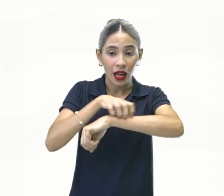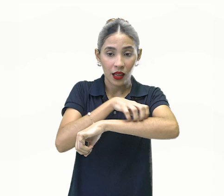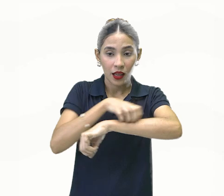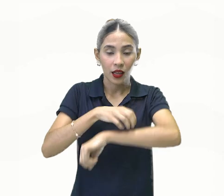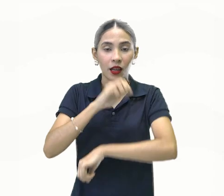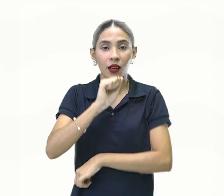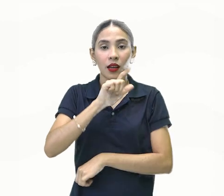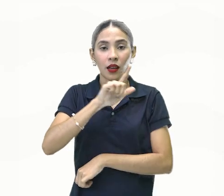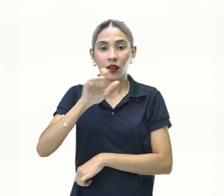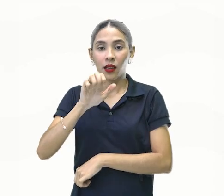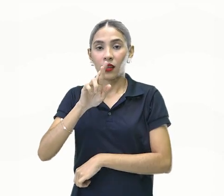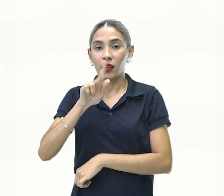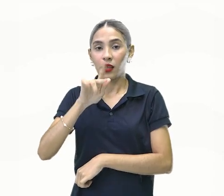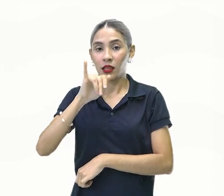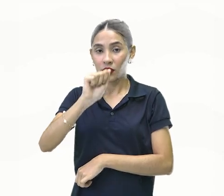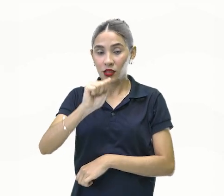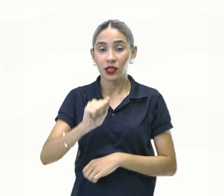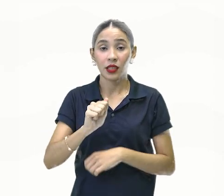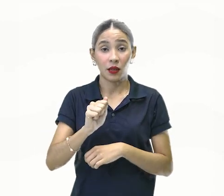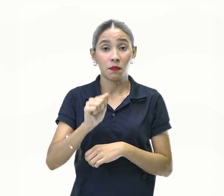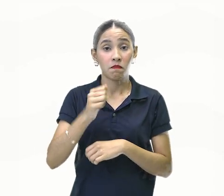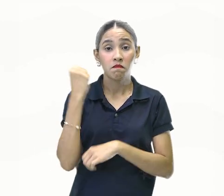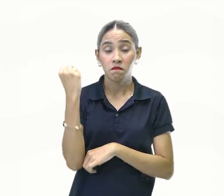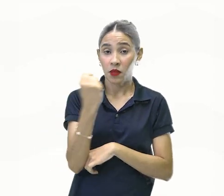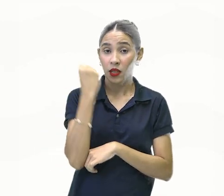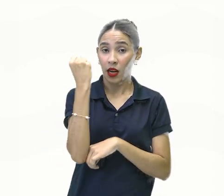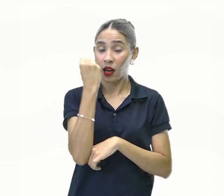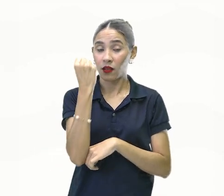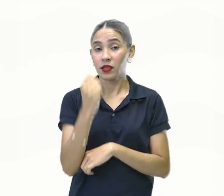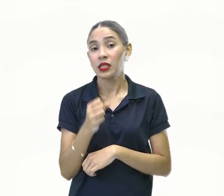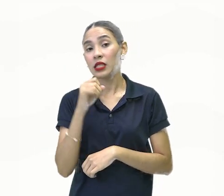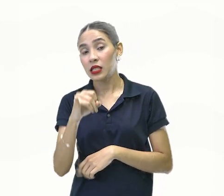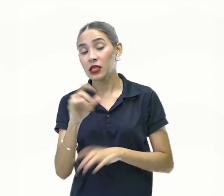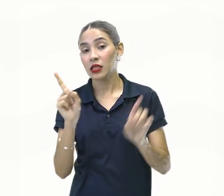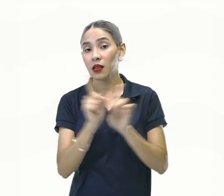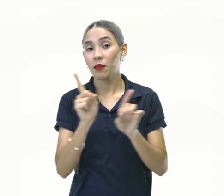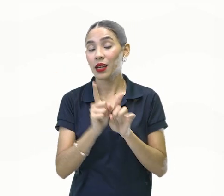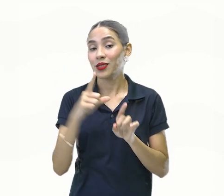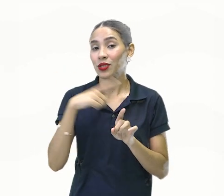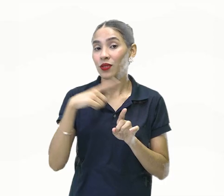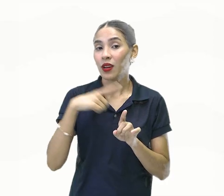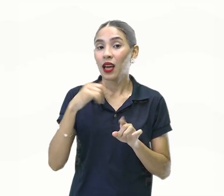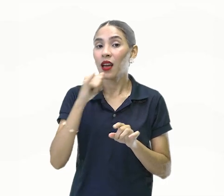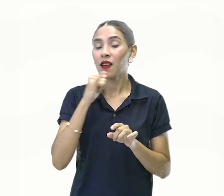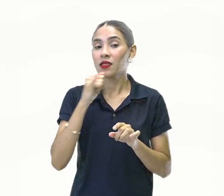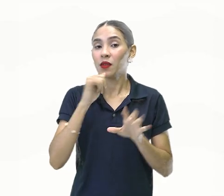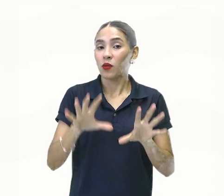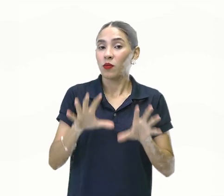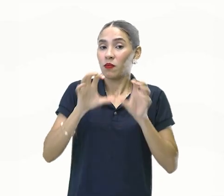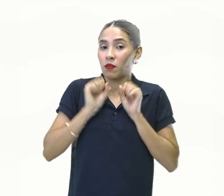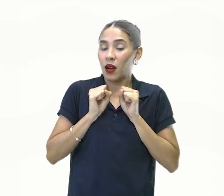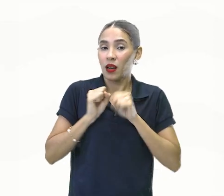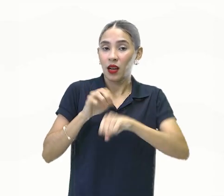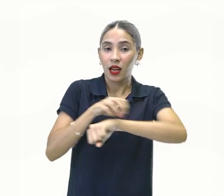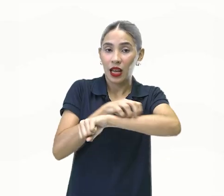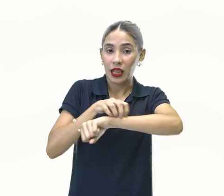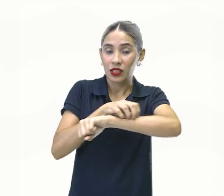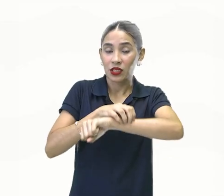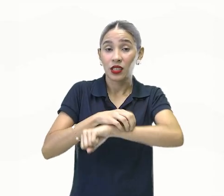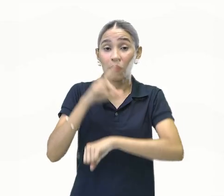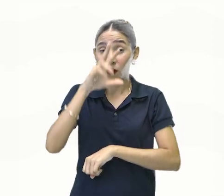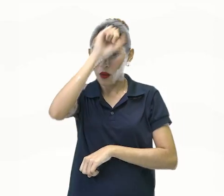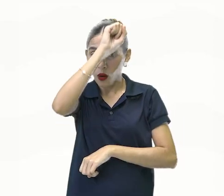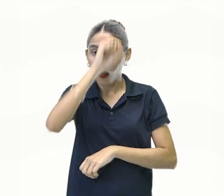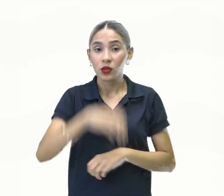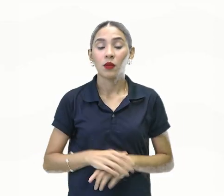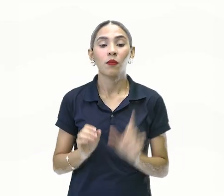alergia severa, severe allergic reaction, se você tiver, então, a reação alérgica severa. Então,